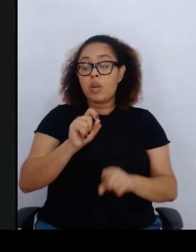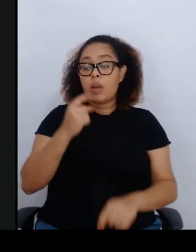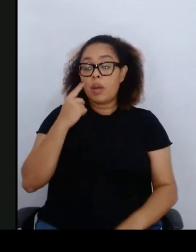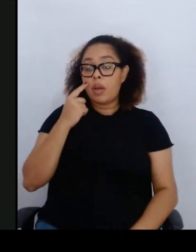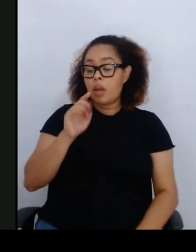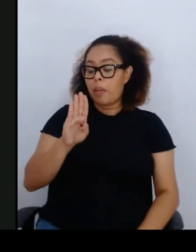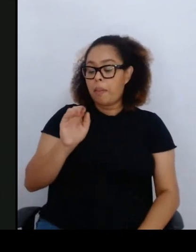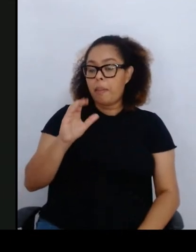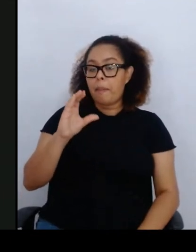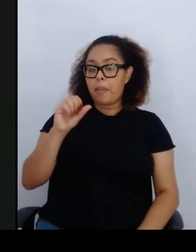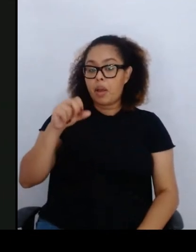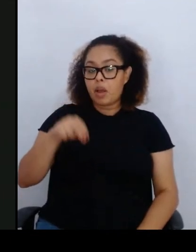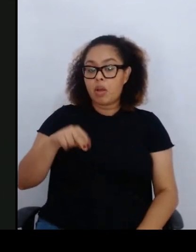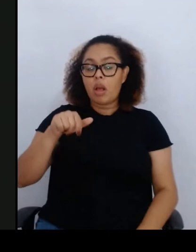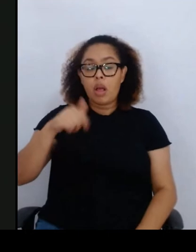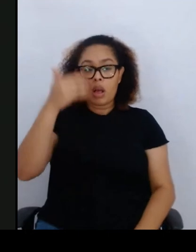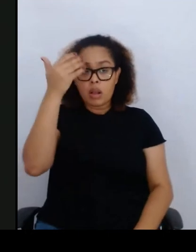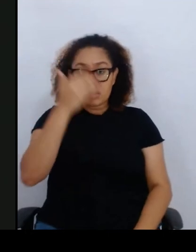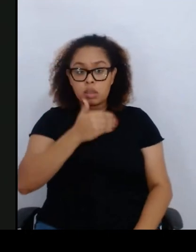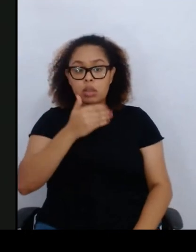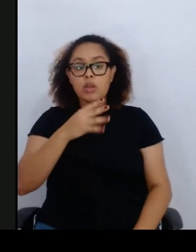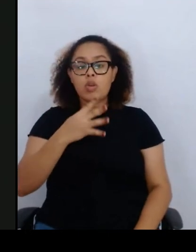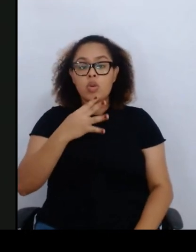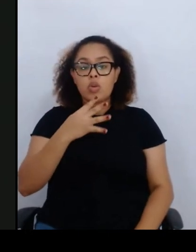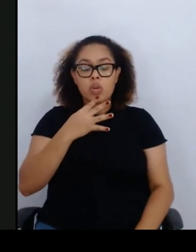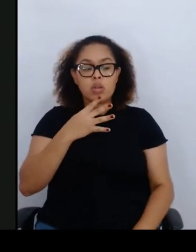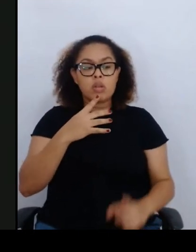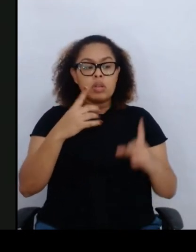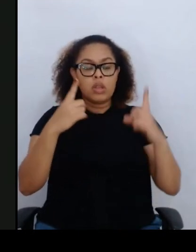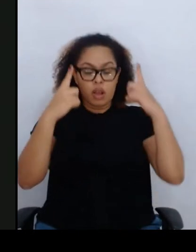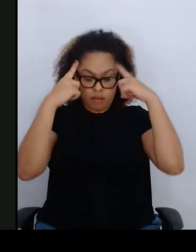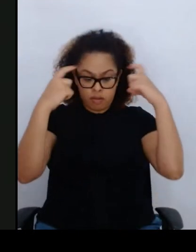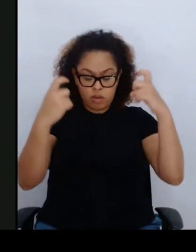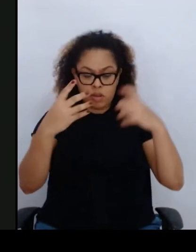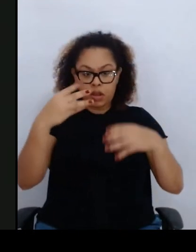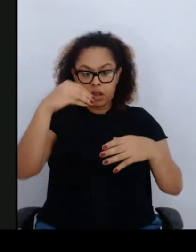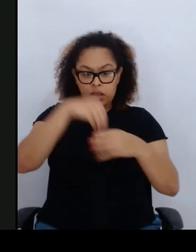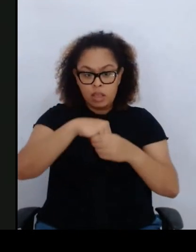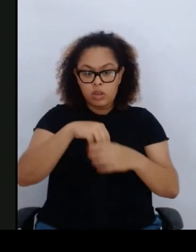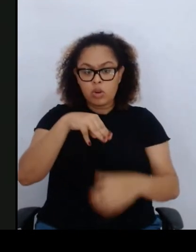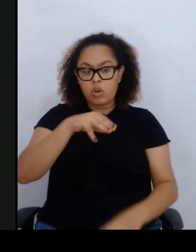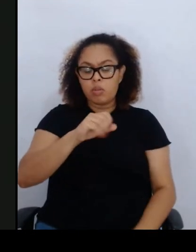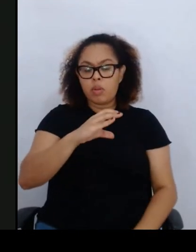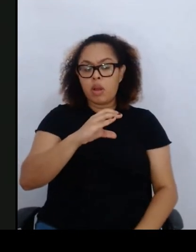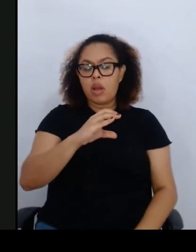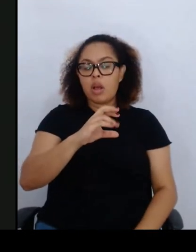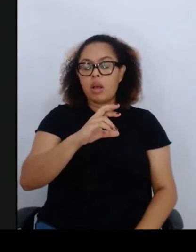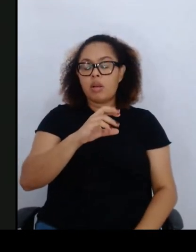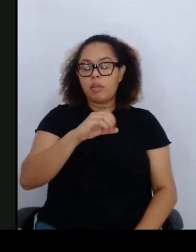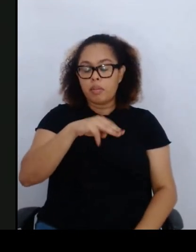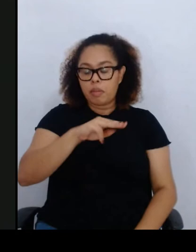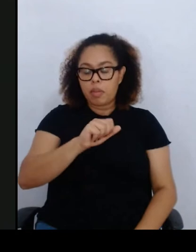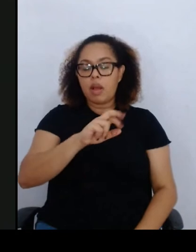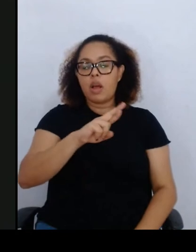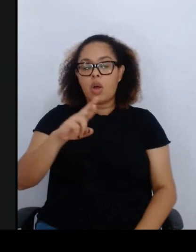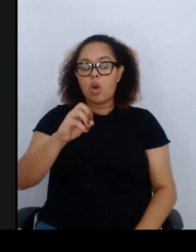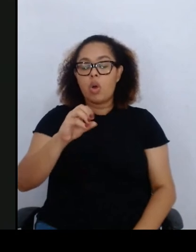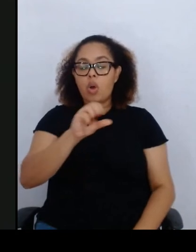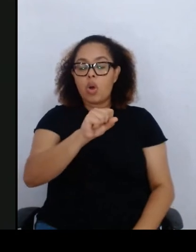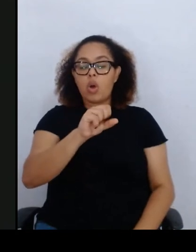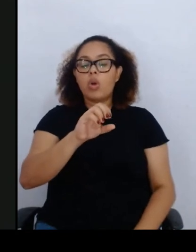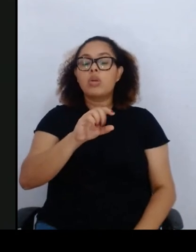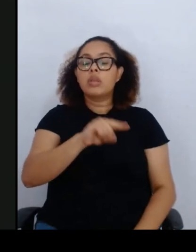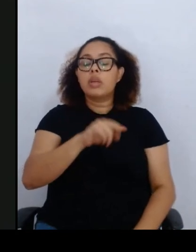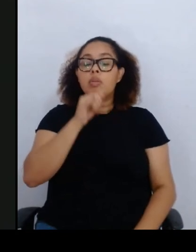testemunha e conhecia o potencial de violência no Marrocos direcionada aocidentais como como ele que